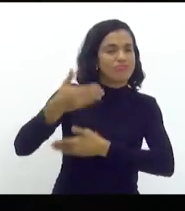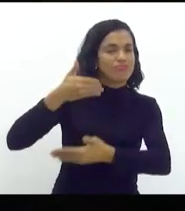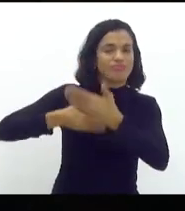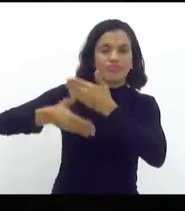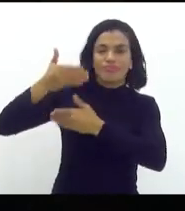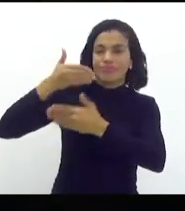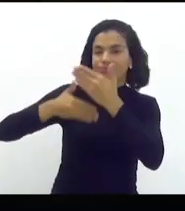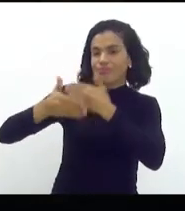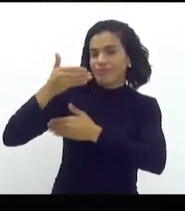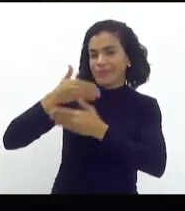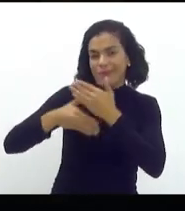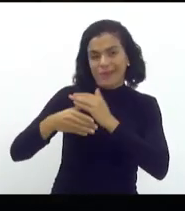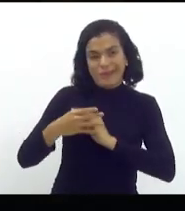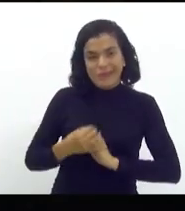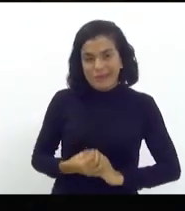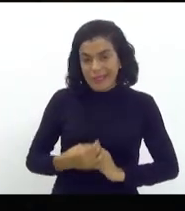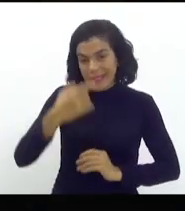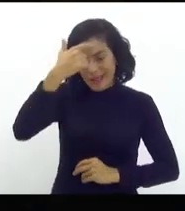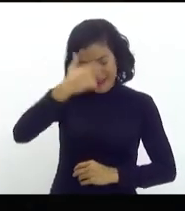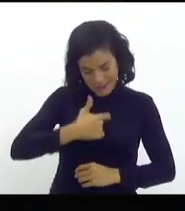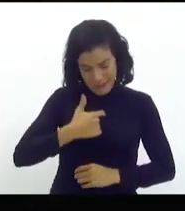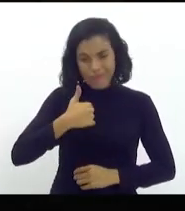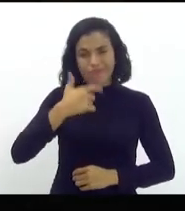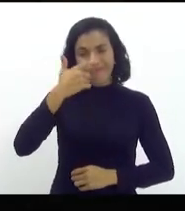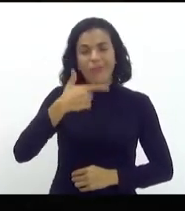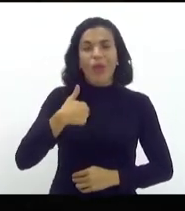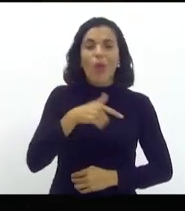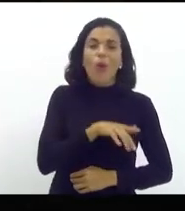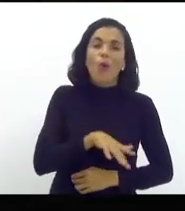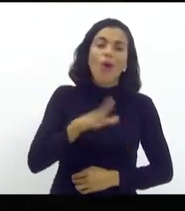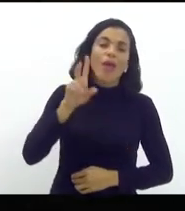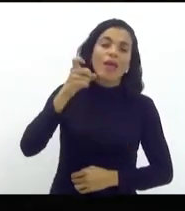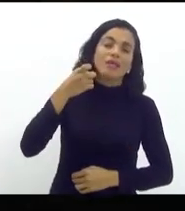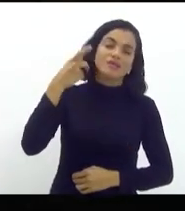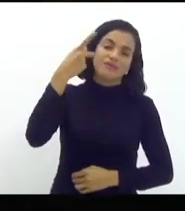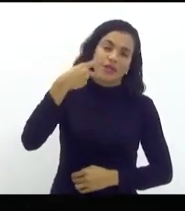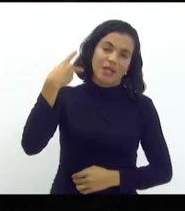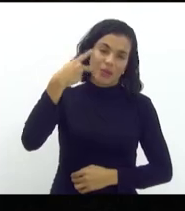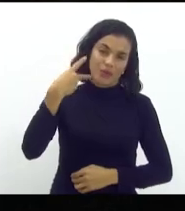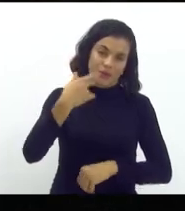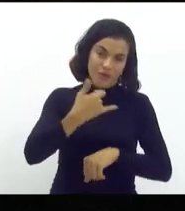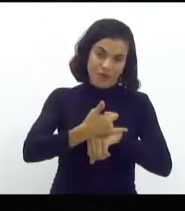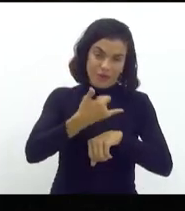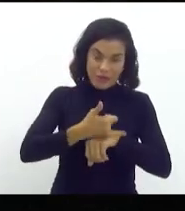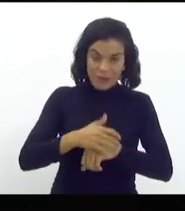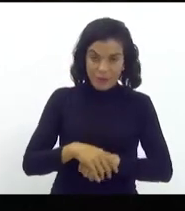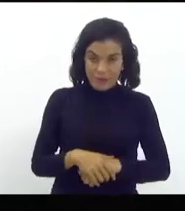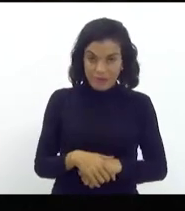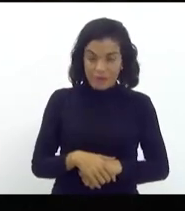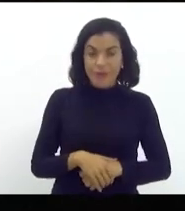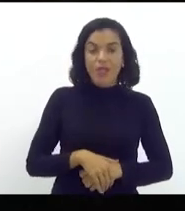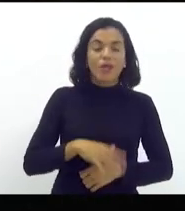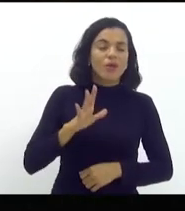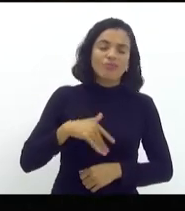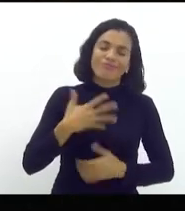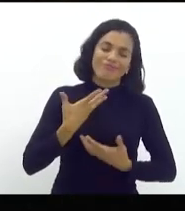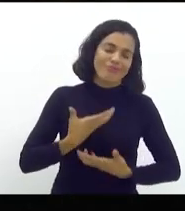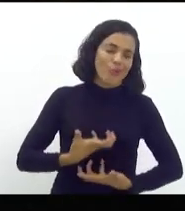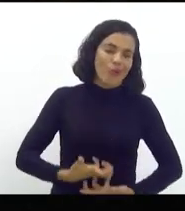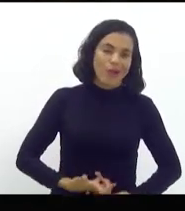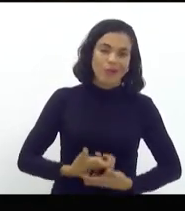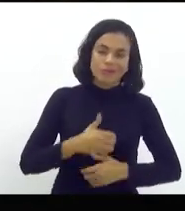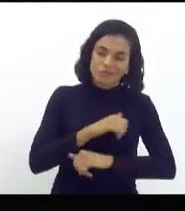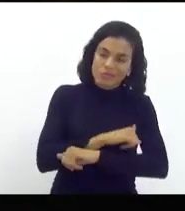desde que vos fala desde a época que eu era Vereador na cidade de Volta Redonda não canso de dizer